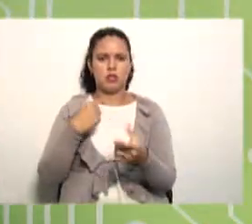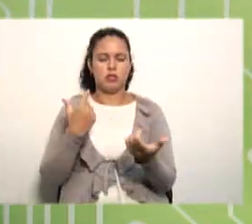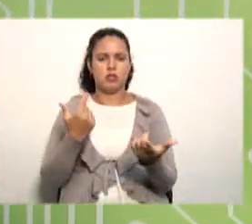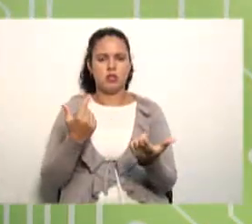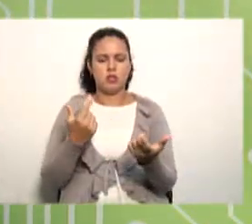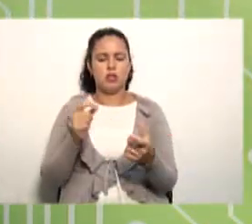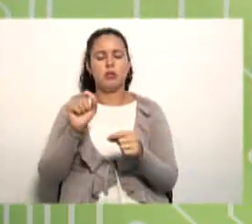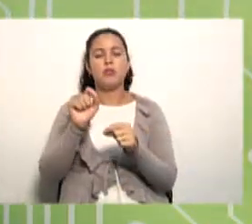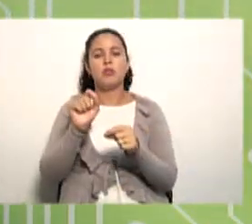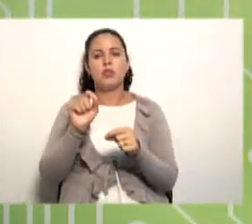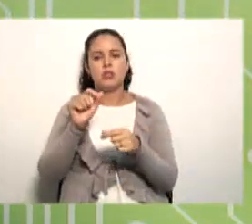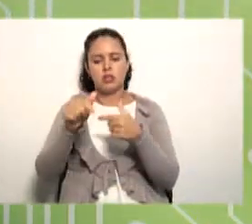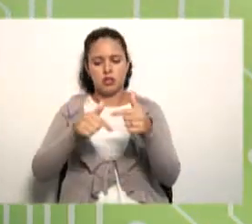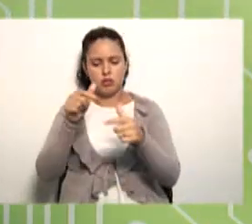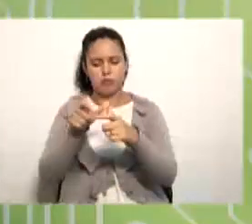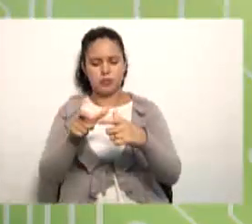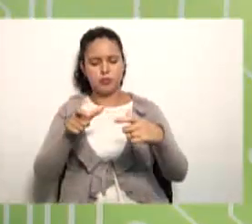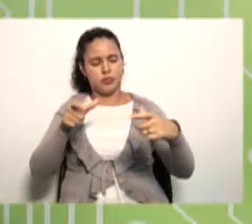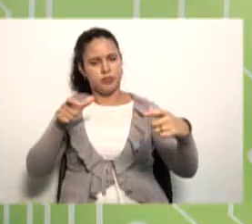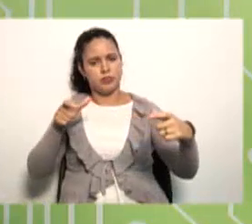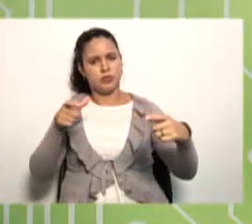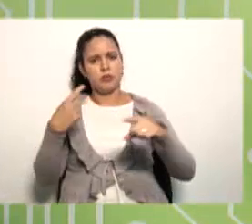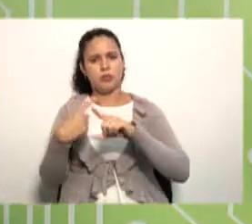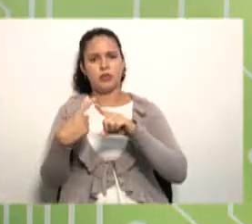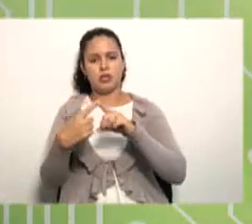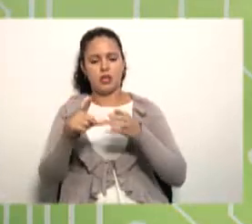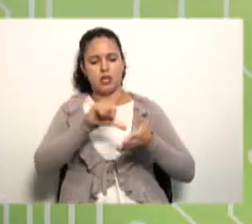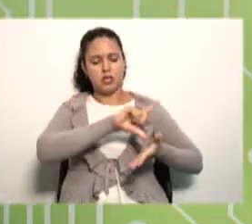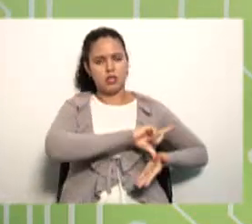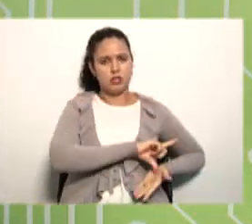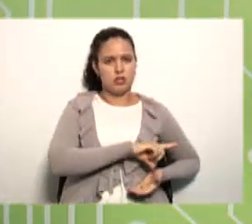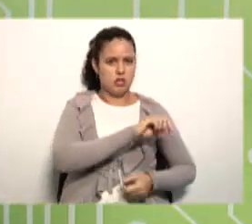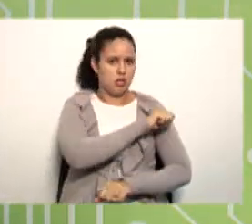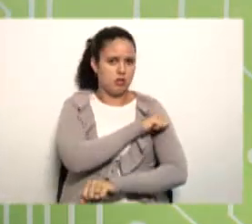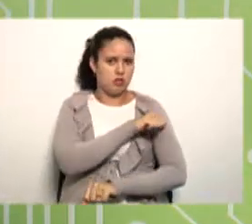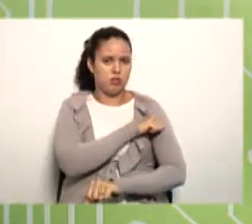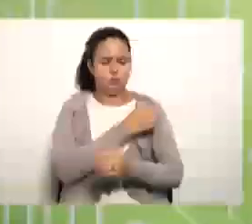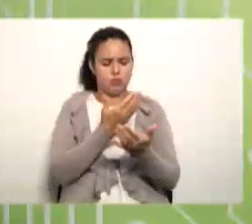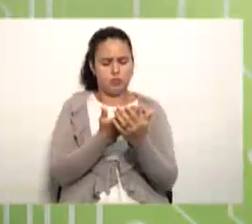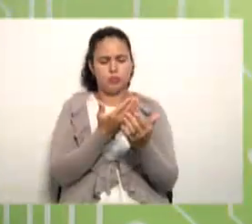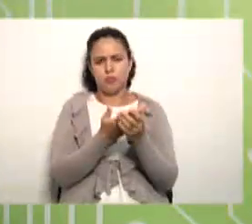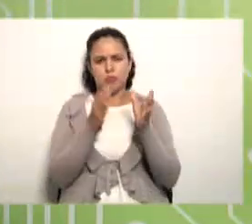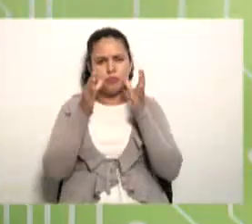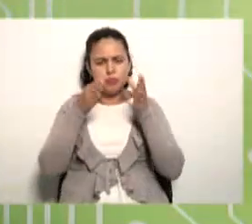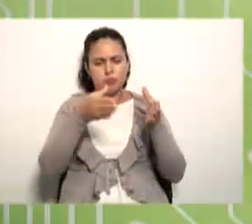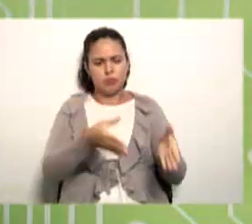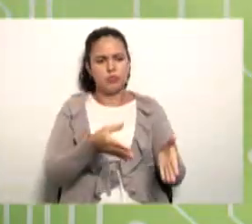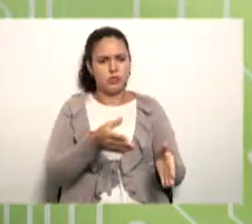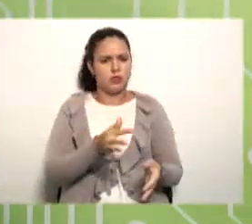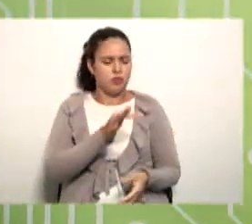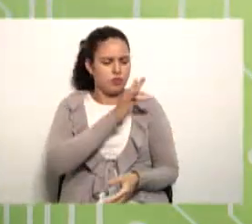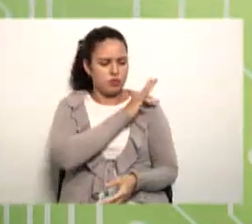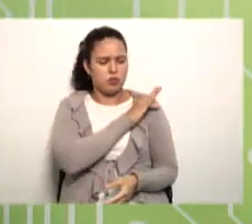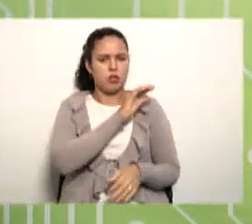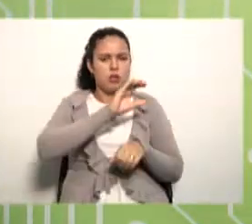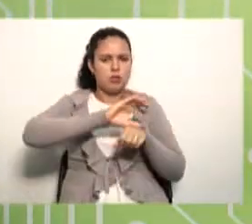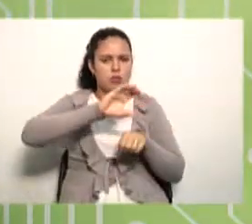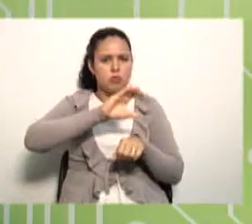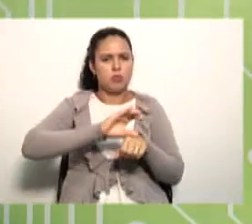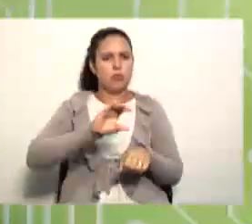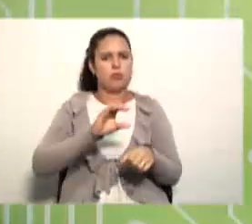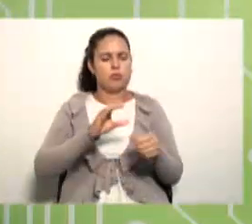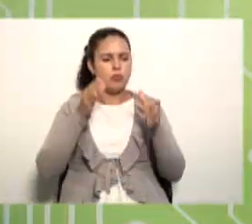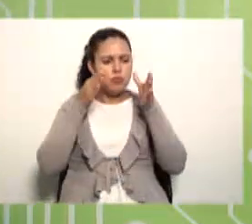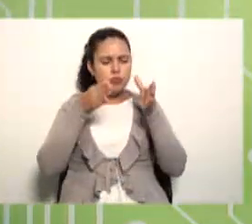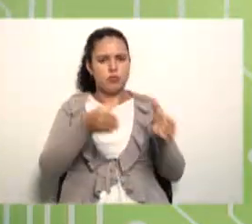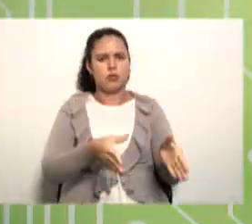é externo ao ato, então não é só quem se capacita que tem resultados, mas também todo mundo ao seu redor, e por isso o governo intervém. Por isso que o